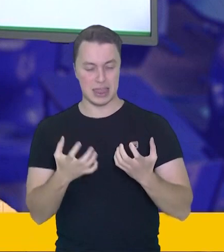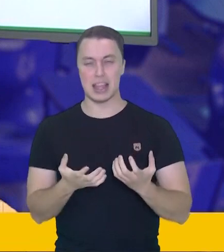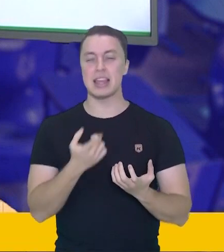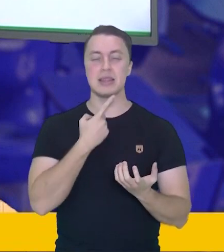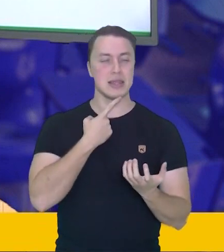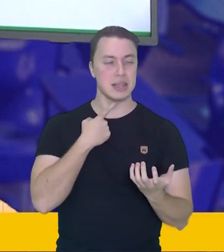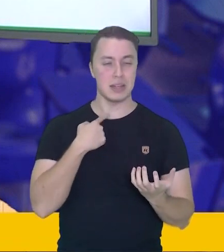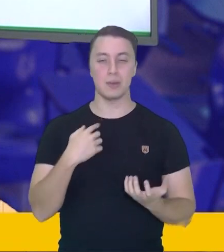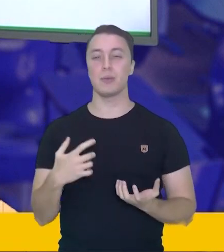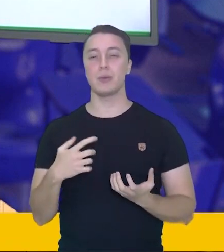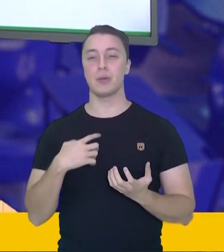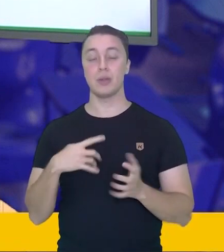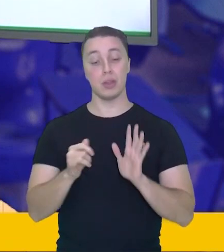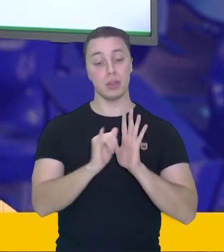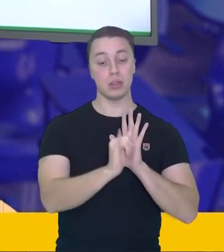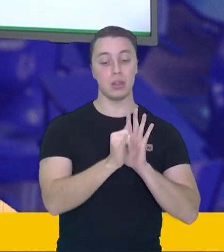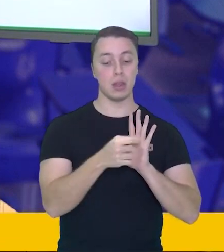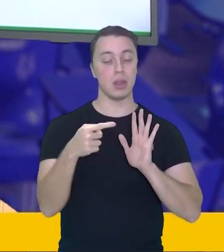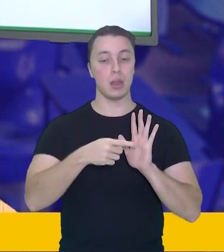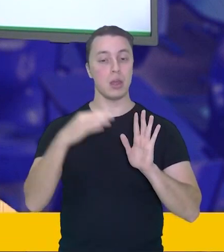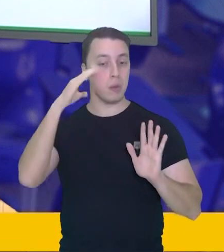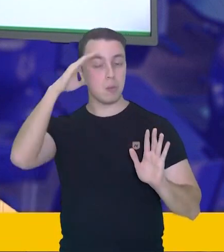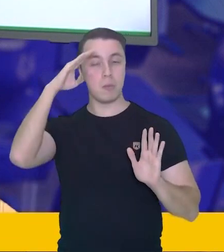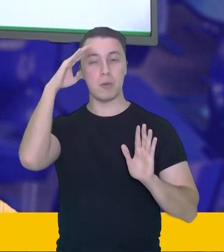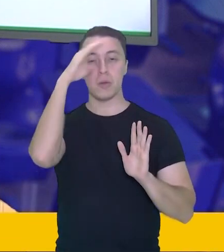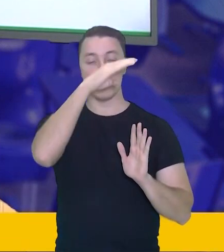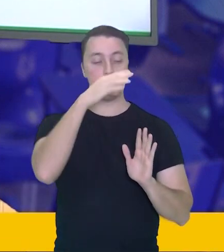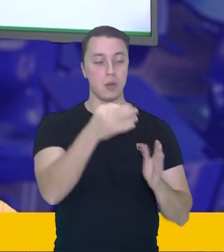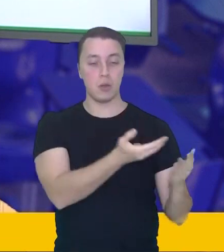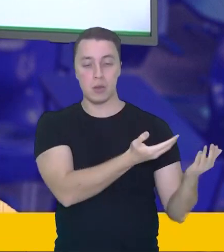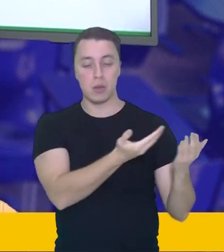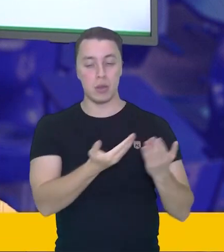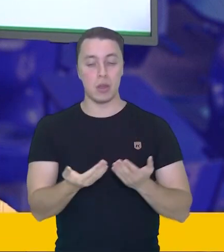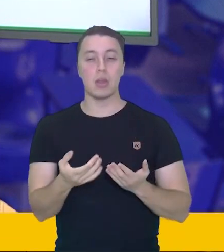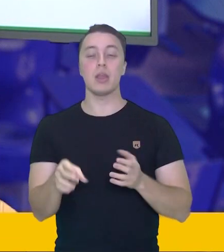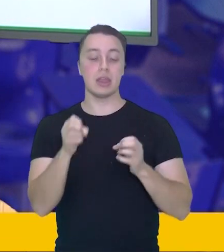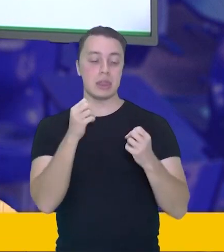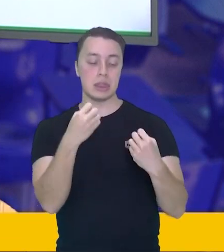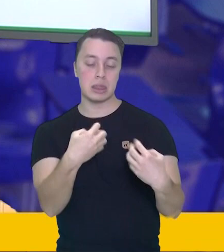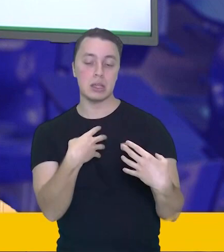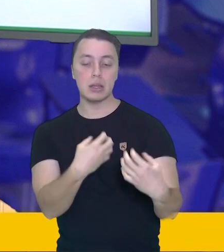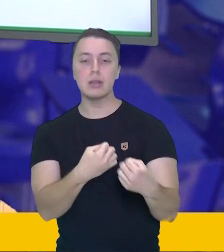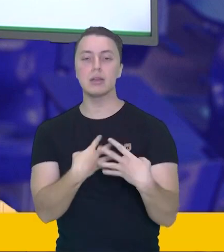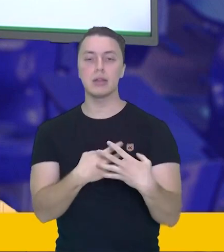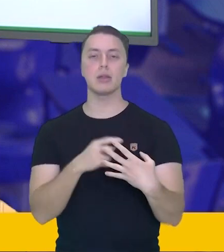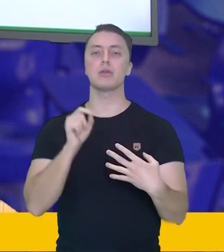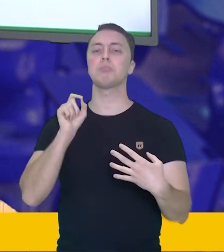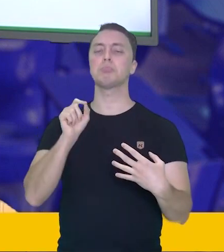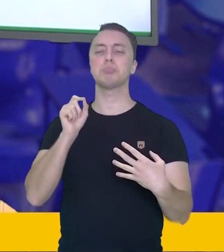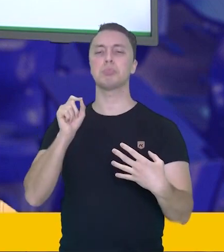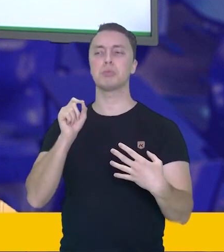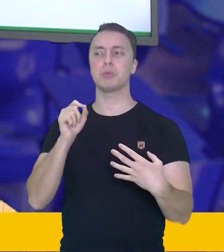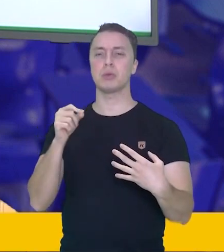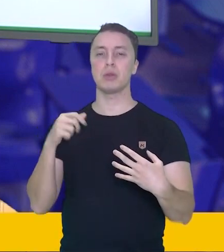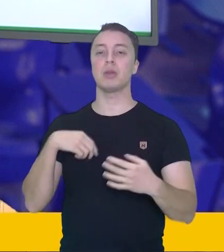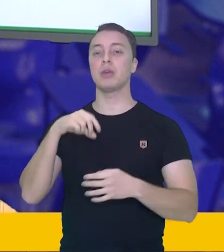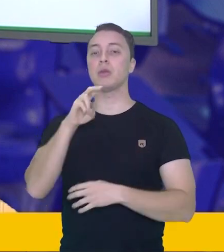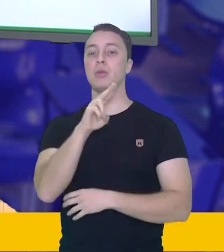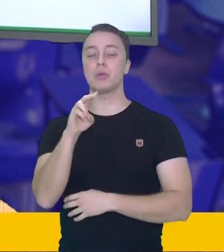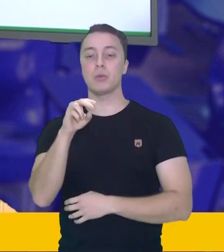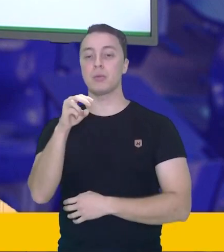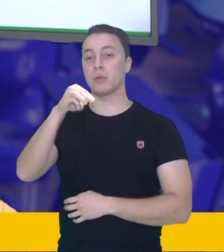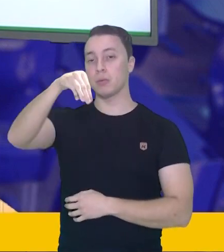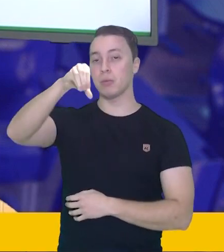fábula também tem como objetivo principal trazer um ensinamento, que é o que nós chamamos de moral